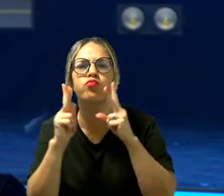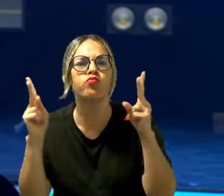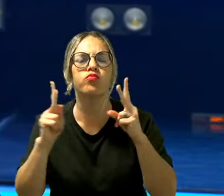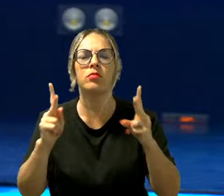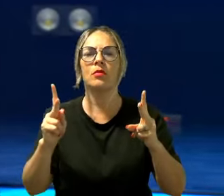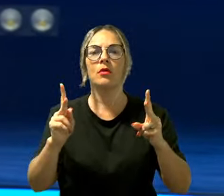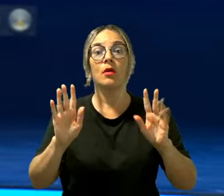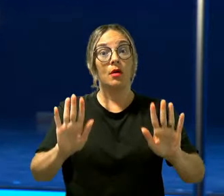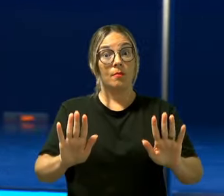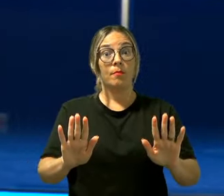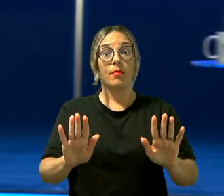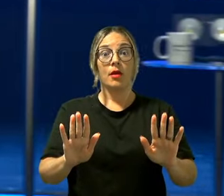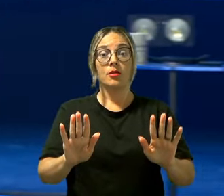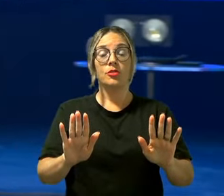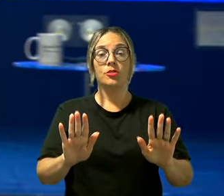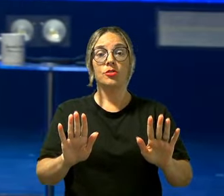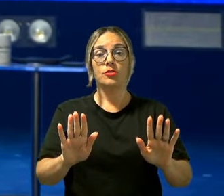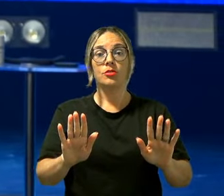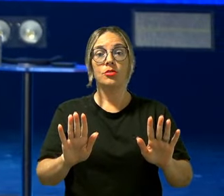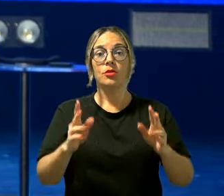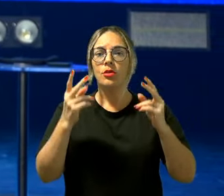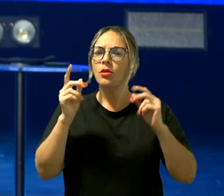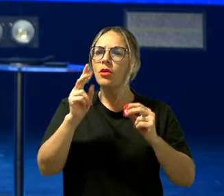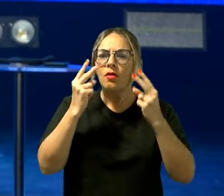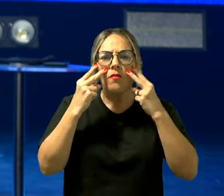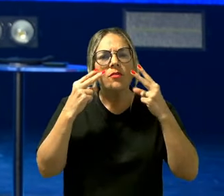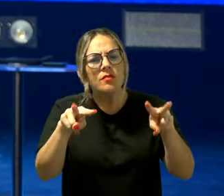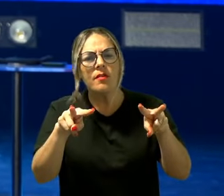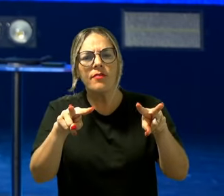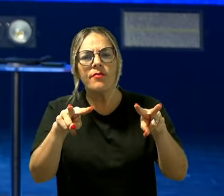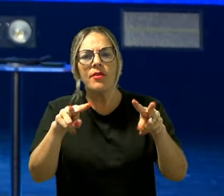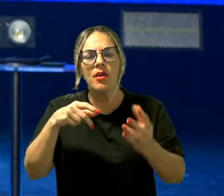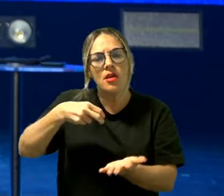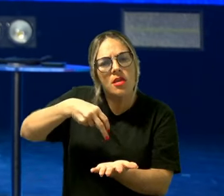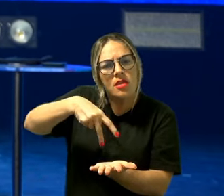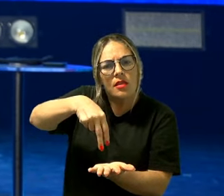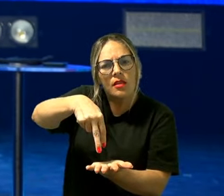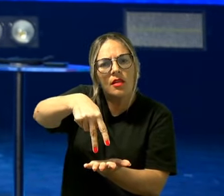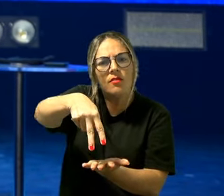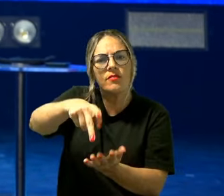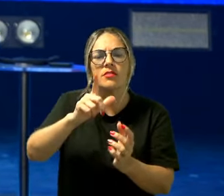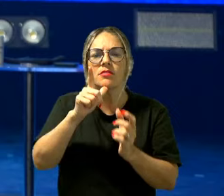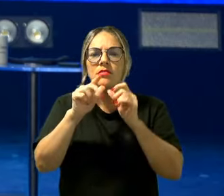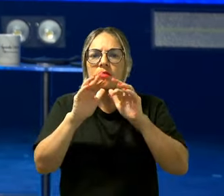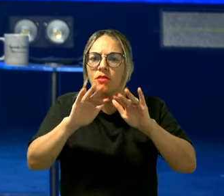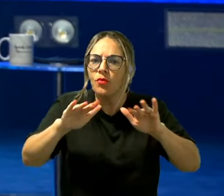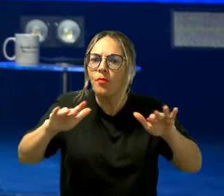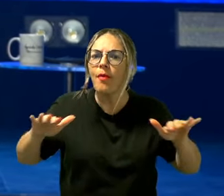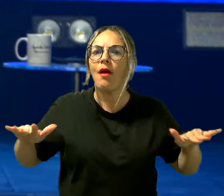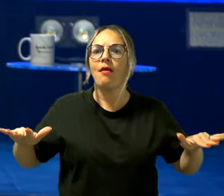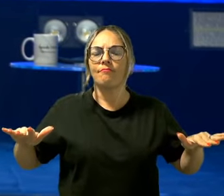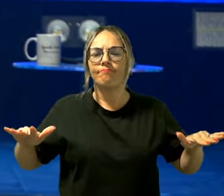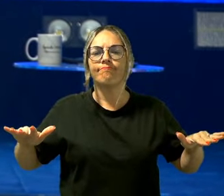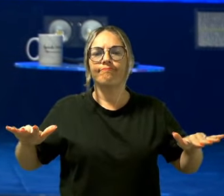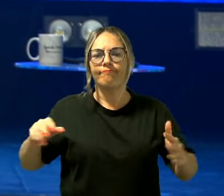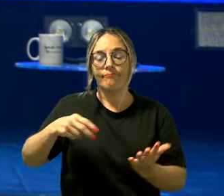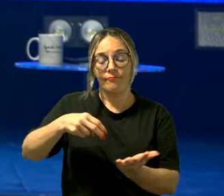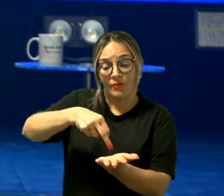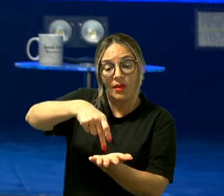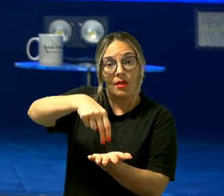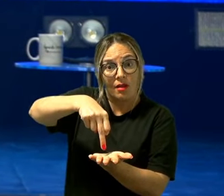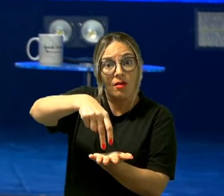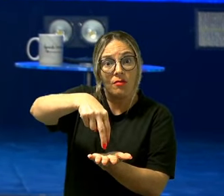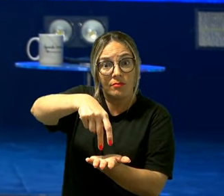quando você pega, você vai ver que na travessia do Mar Vermelho, o trajeto que o povo ia